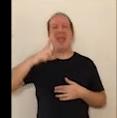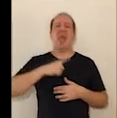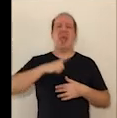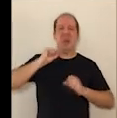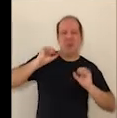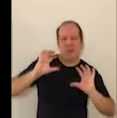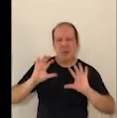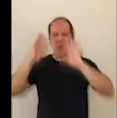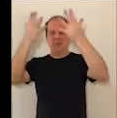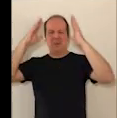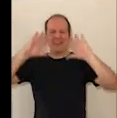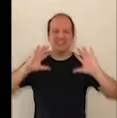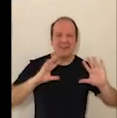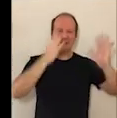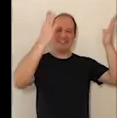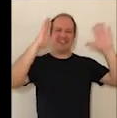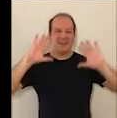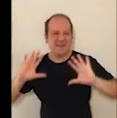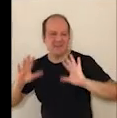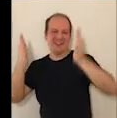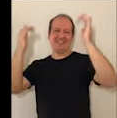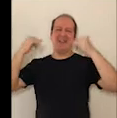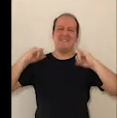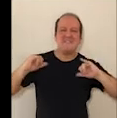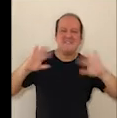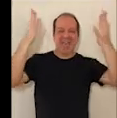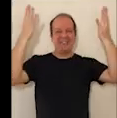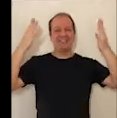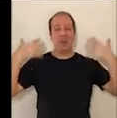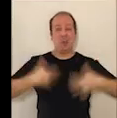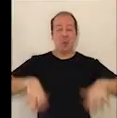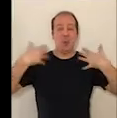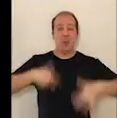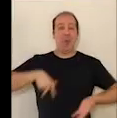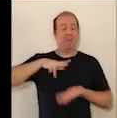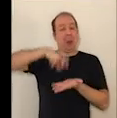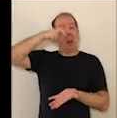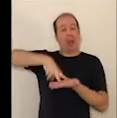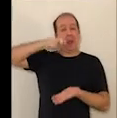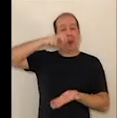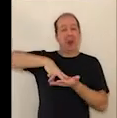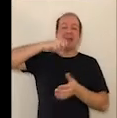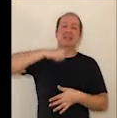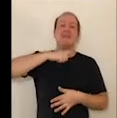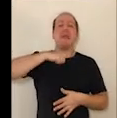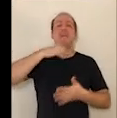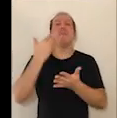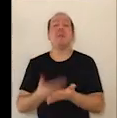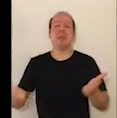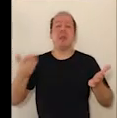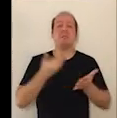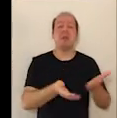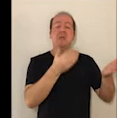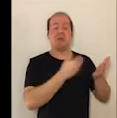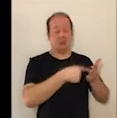tanta comemoração e festa. Tanto entusiasmo patriótico que algumas de nós perderam